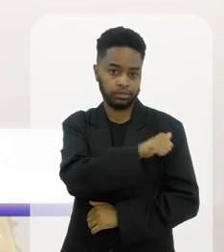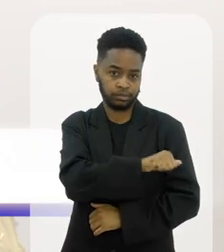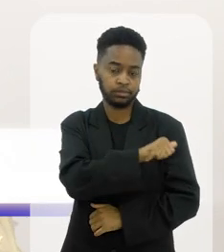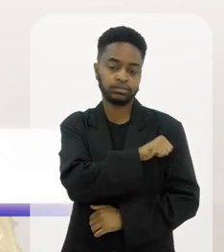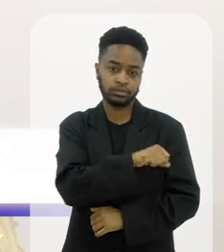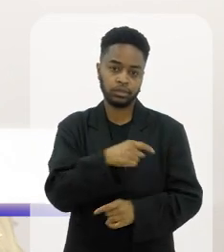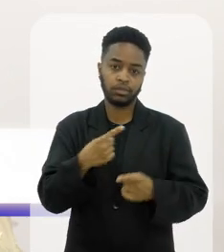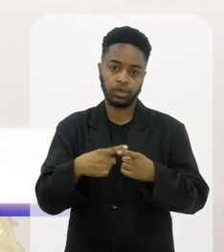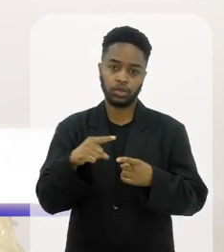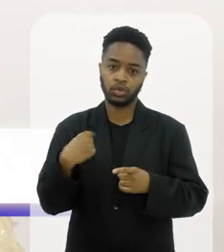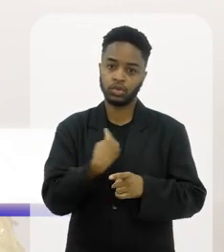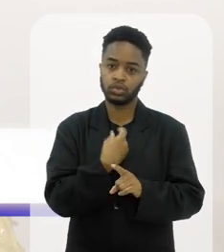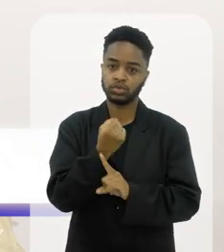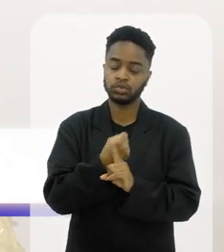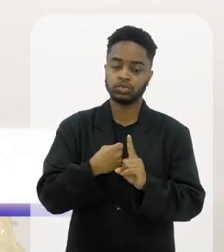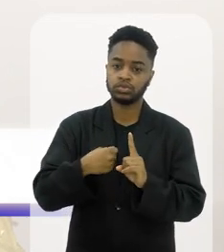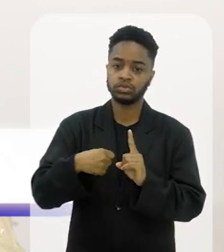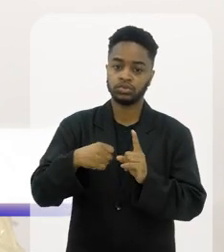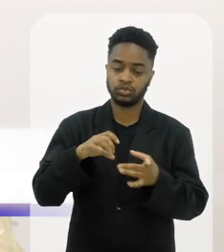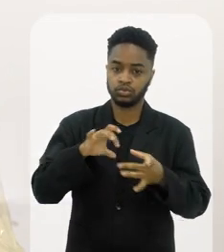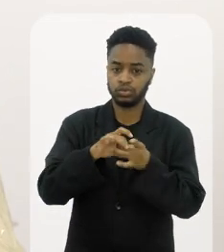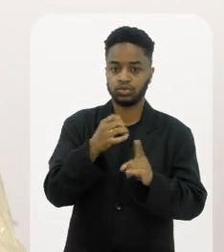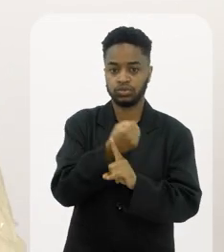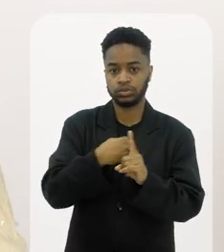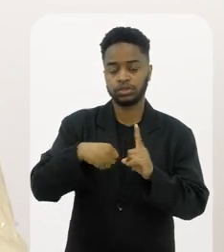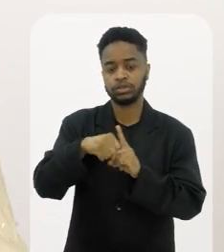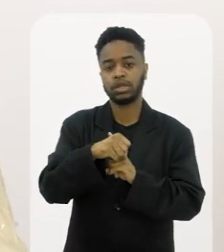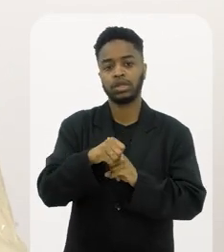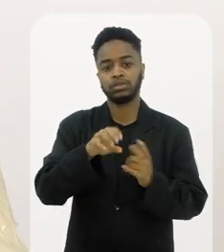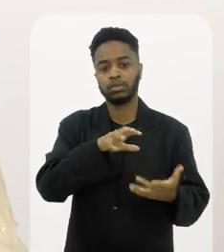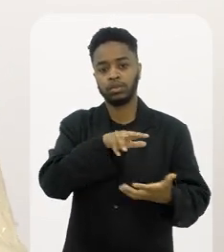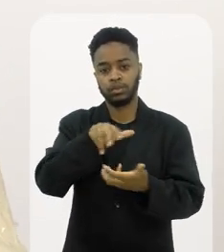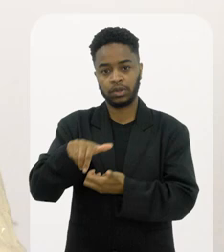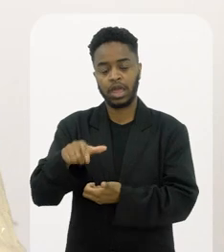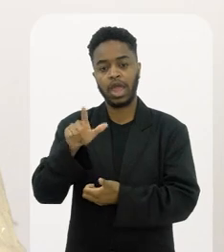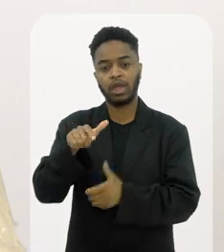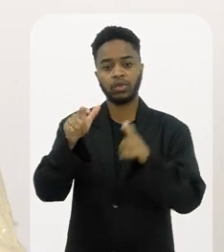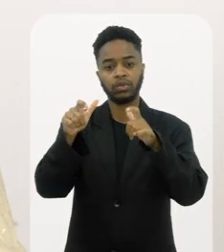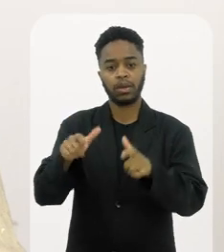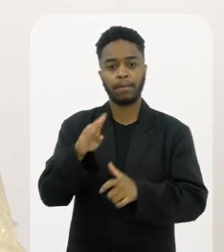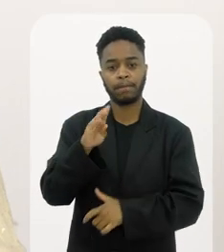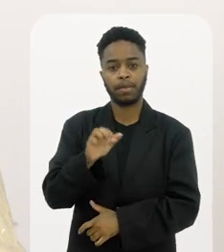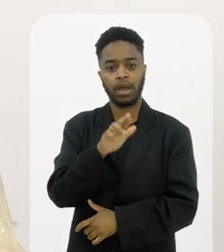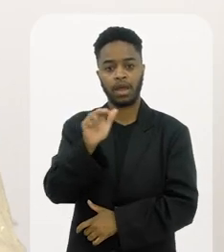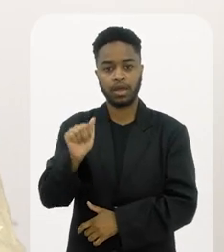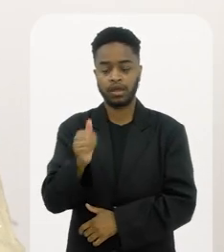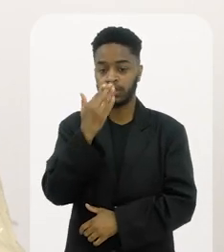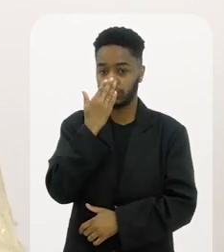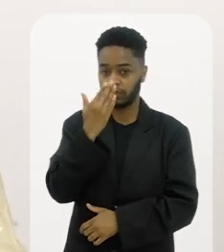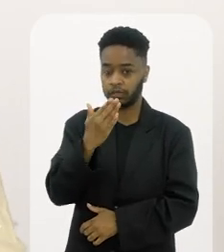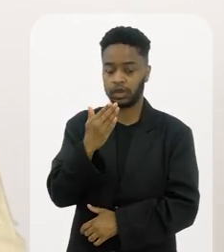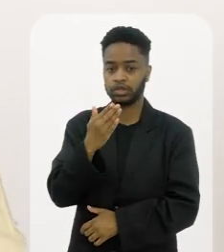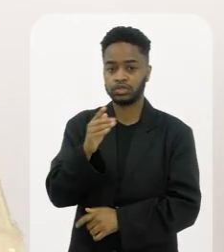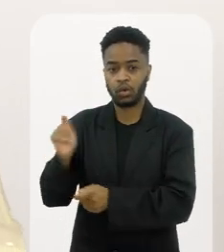esse segmento, né, da Sociedade Internacional para a Consciência de Krishna. Fica? Ele fica na Barra da Tijuca, na estrada da Barra da Tijuca, em frente ao Golf Clube